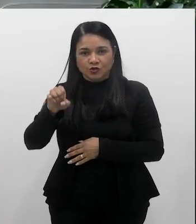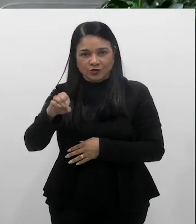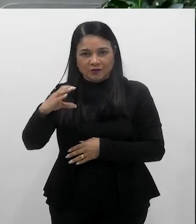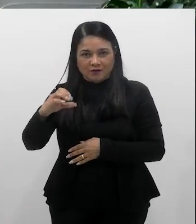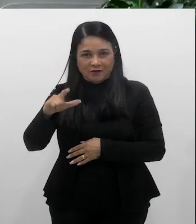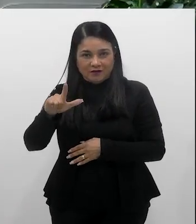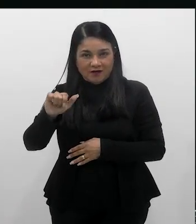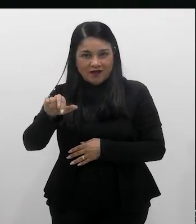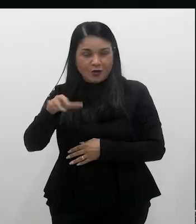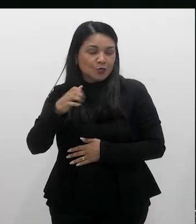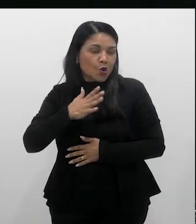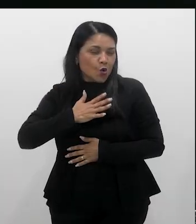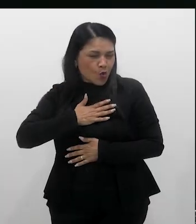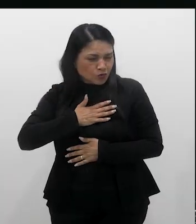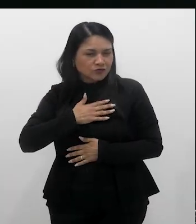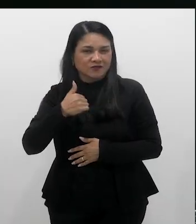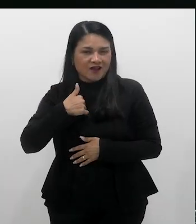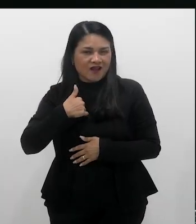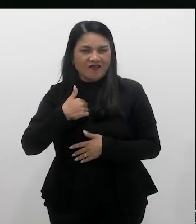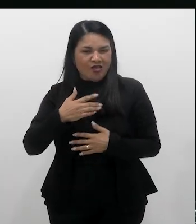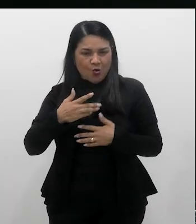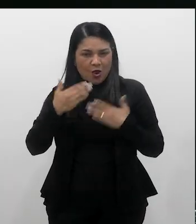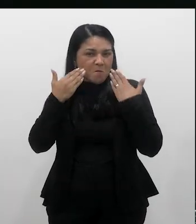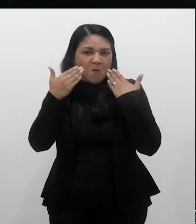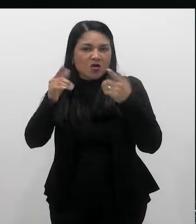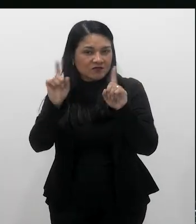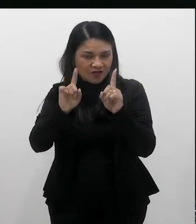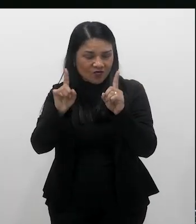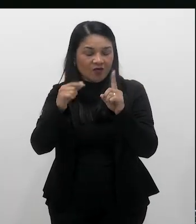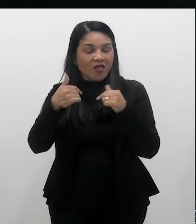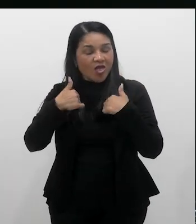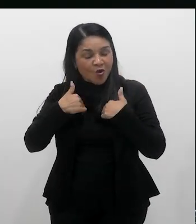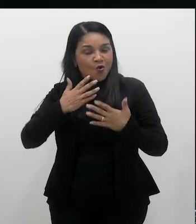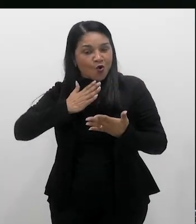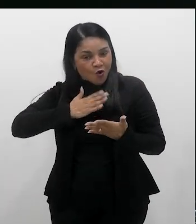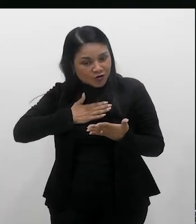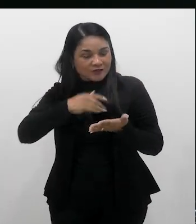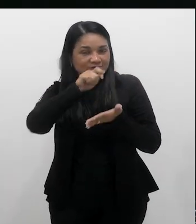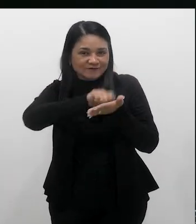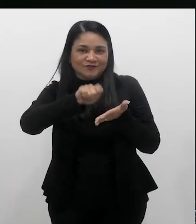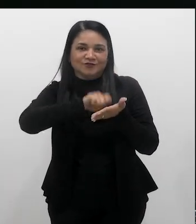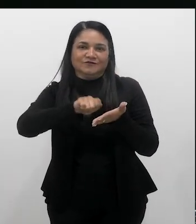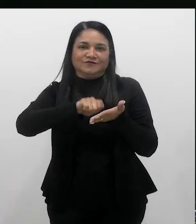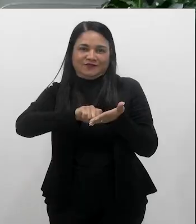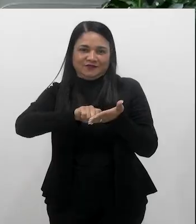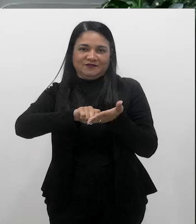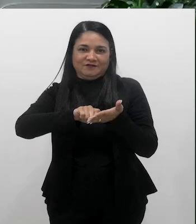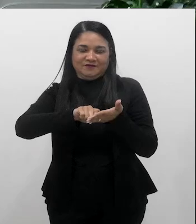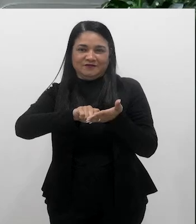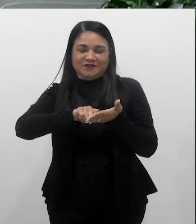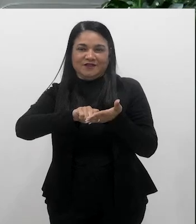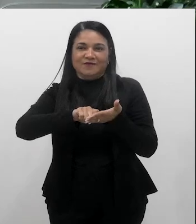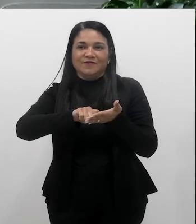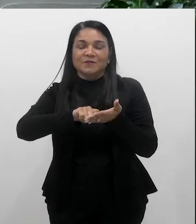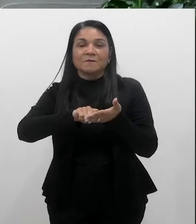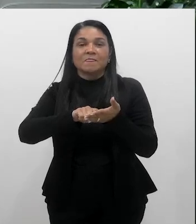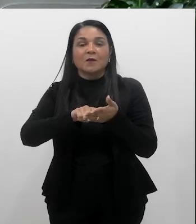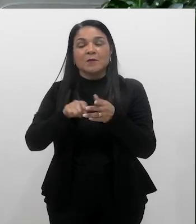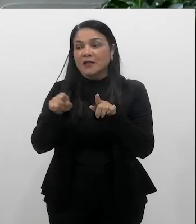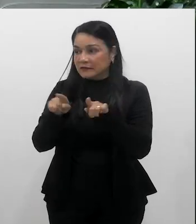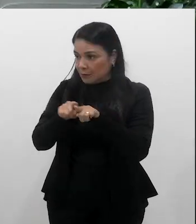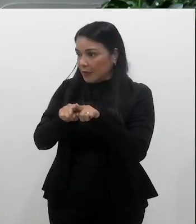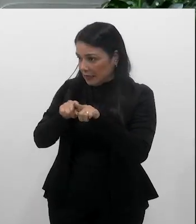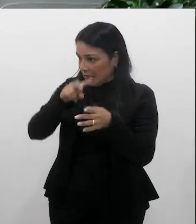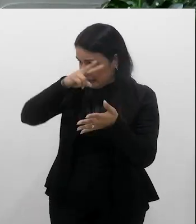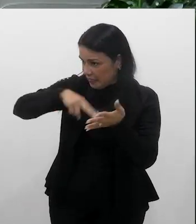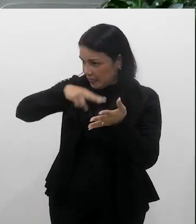mas eu escrevia o que eu gostava. Não era para aparecer, é ótimo. Eu escrevia, eu tinha que gostar. Eu tinha que gostar. Mas ao mesmo